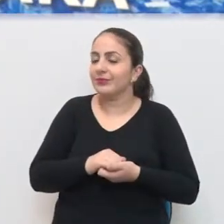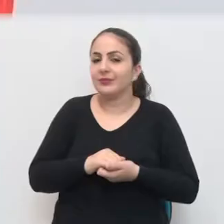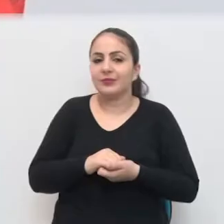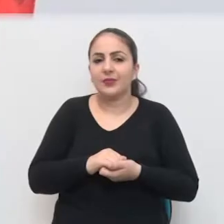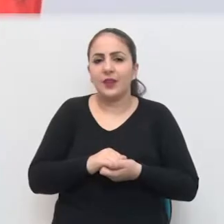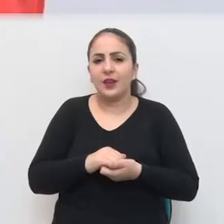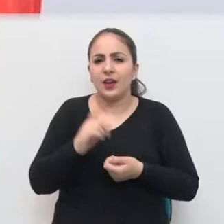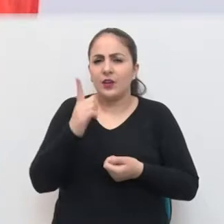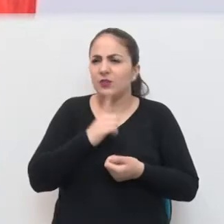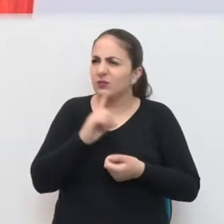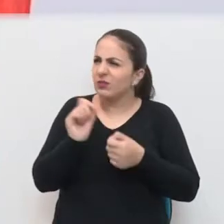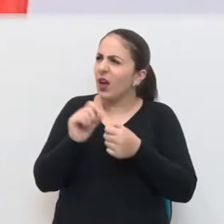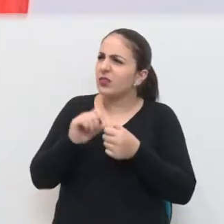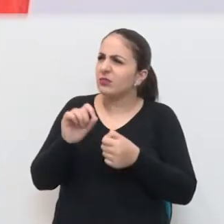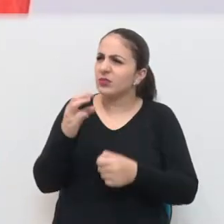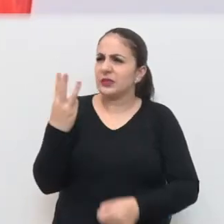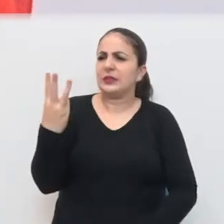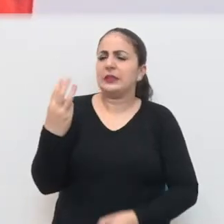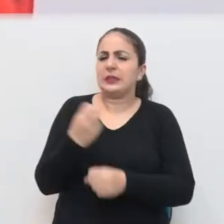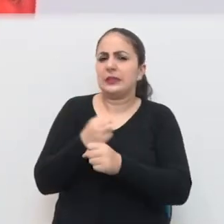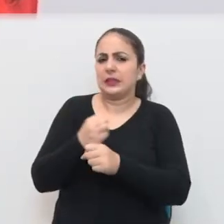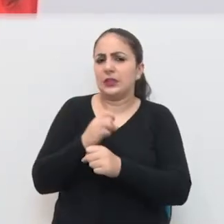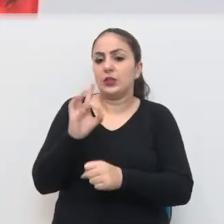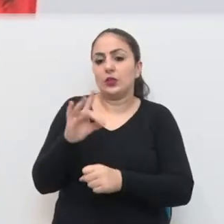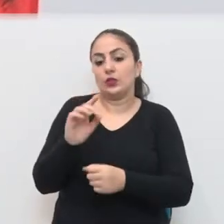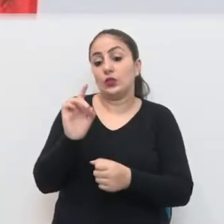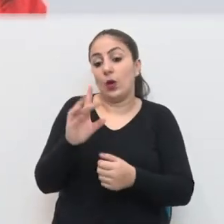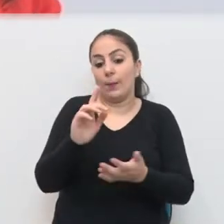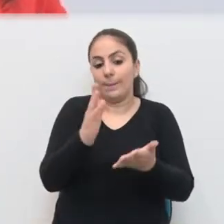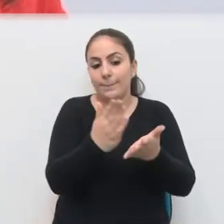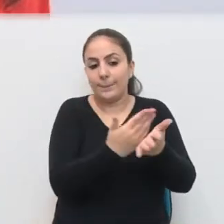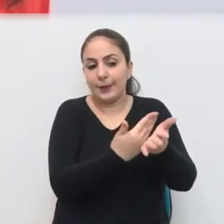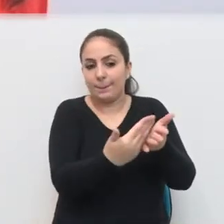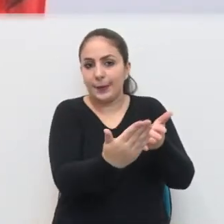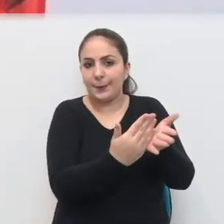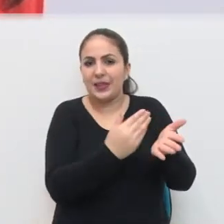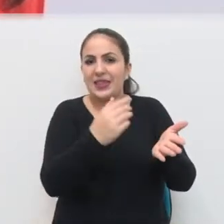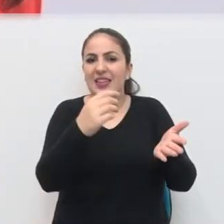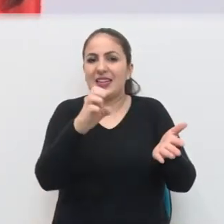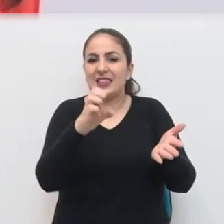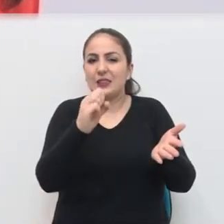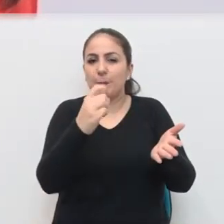diferente. Faz uns 3 anos que eu só pinto com espátula.